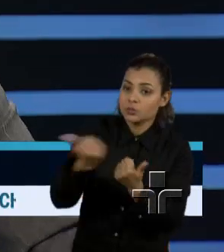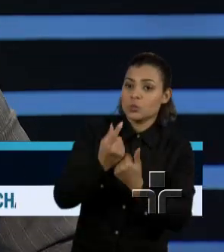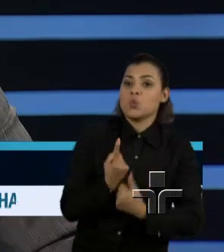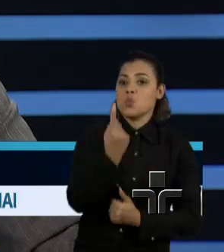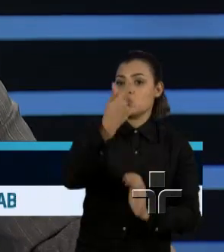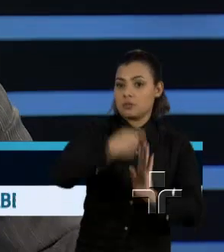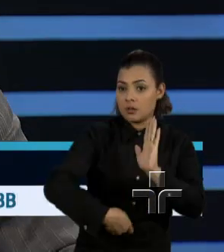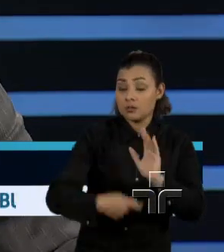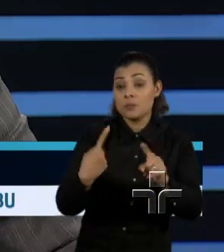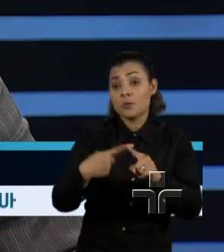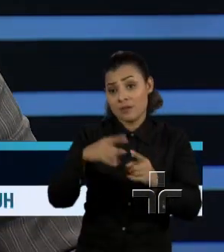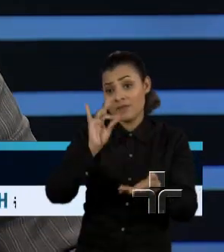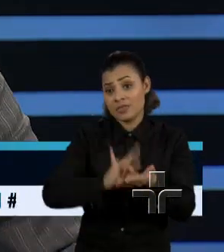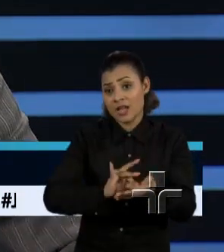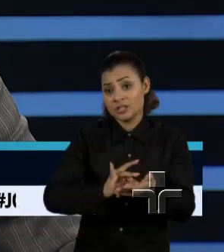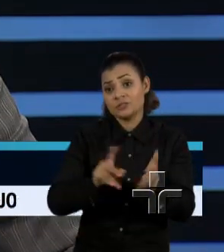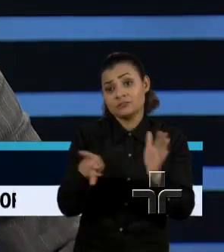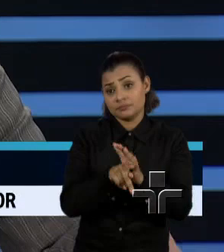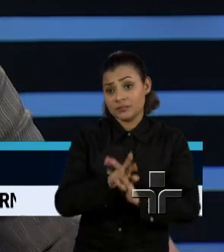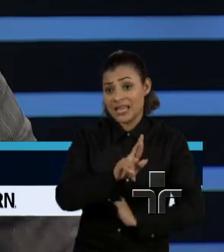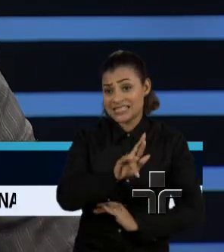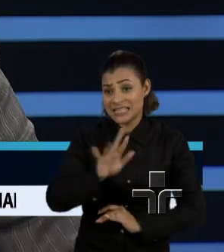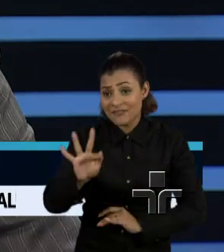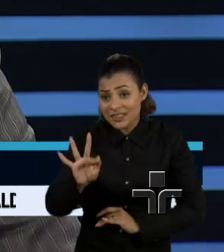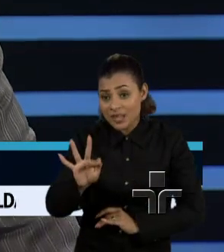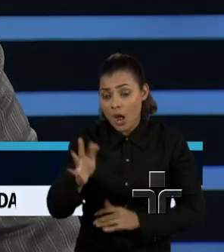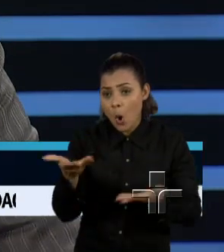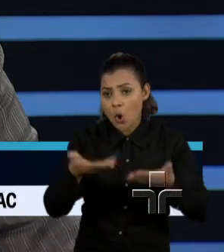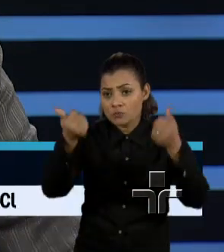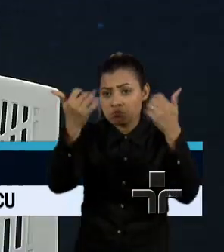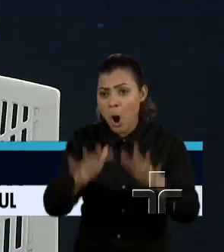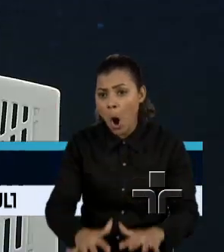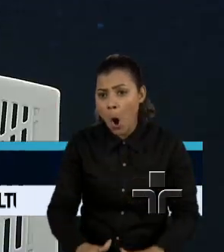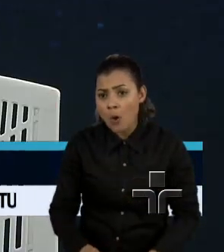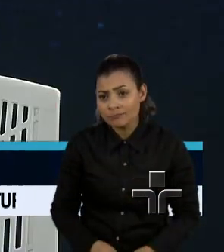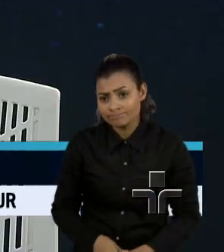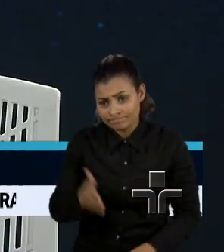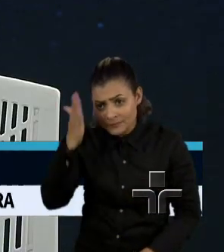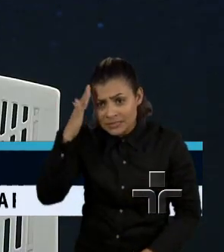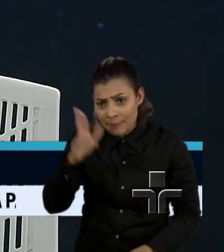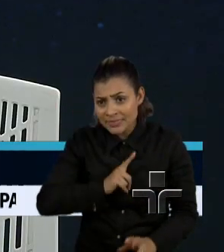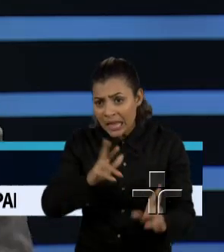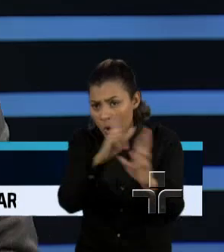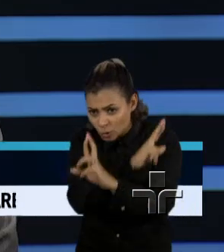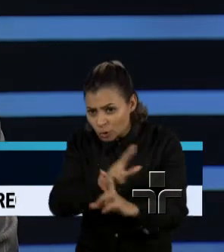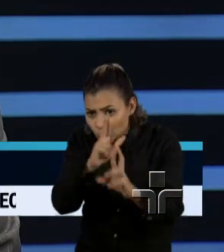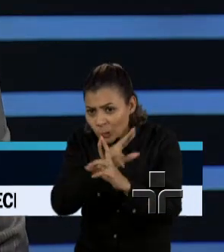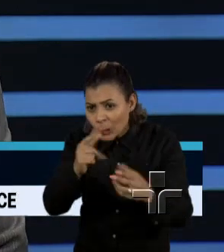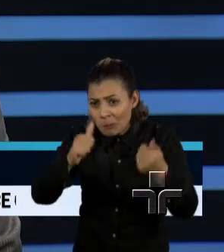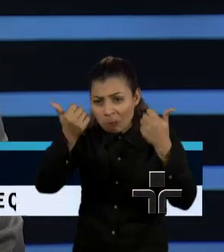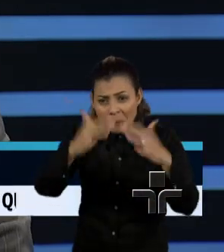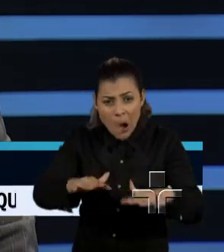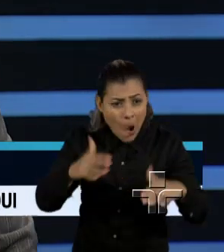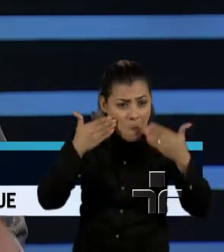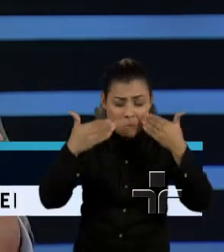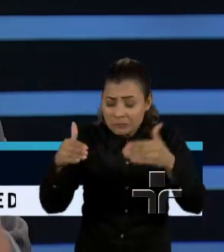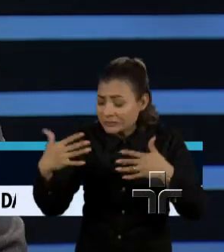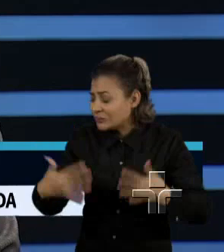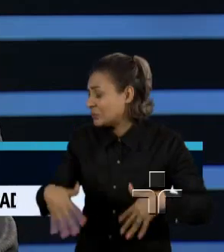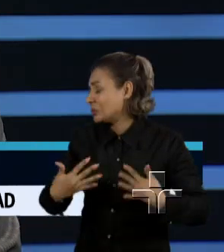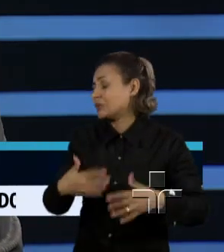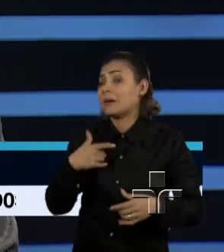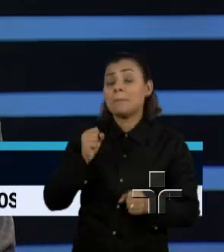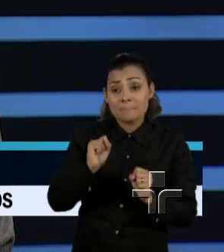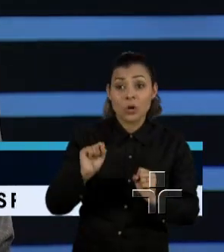uma crise institucional na Receita. A Receita hoje tem uma grave crise institucional, com os auditores ali se rebelando, que pode aumentar muito